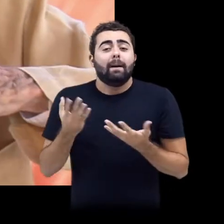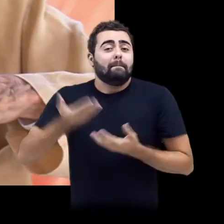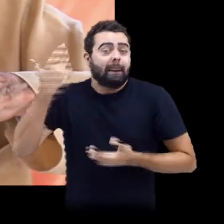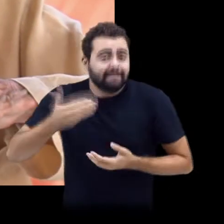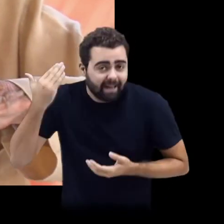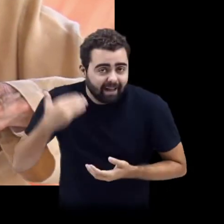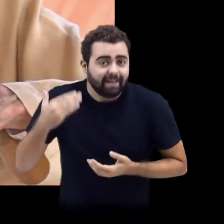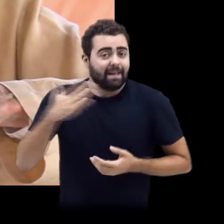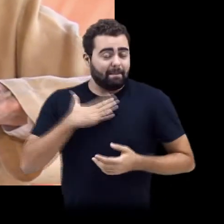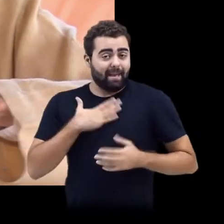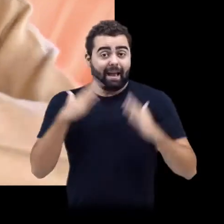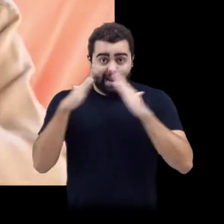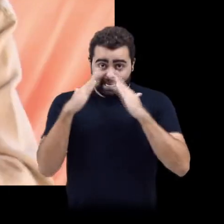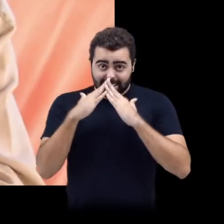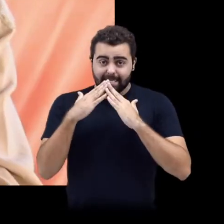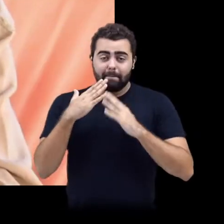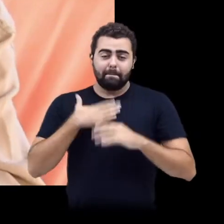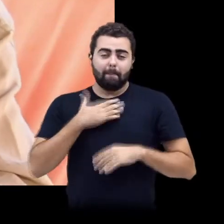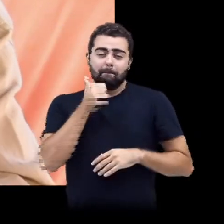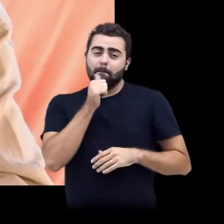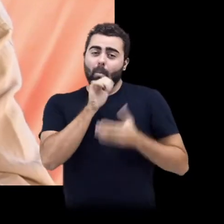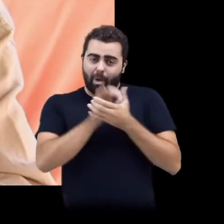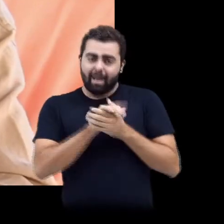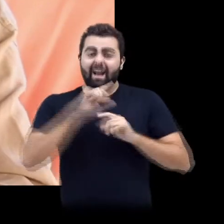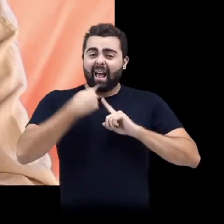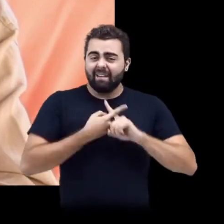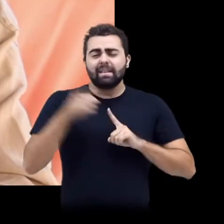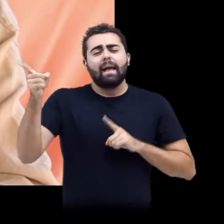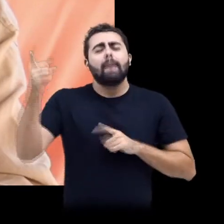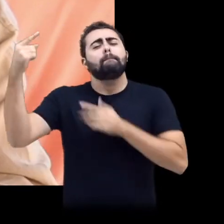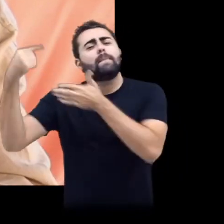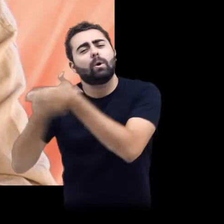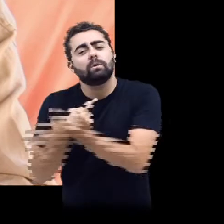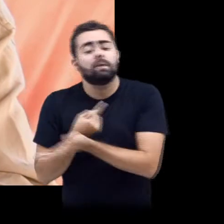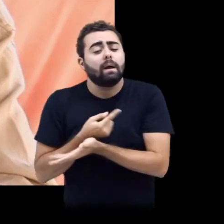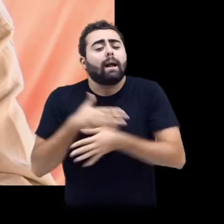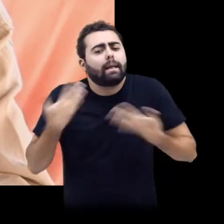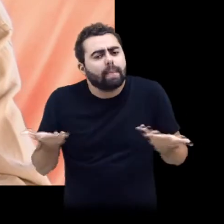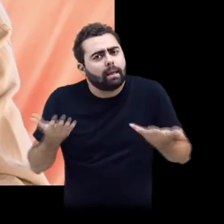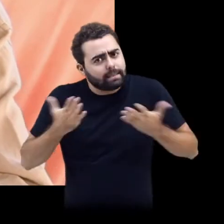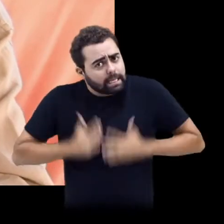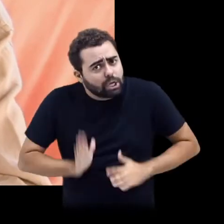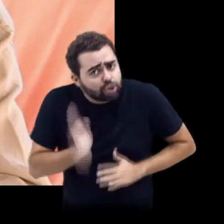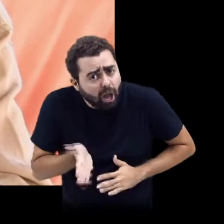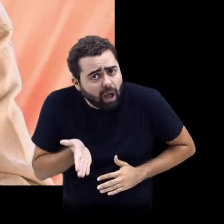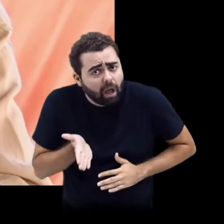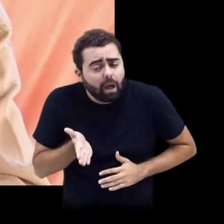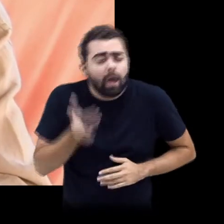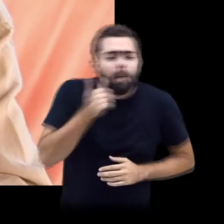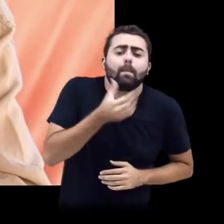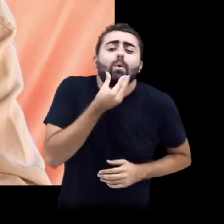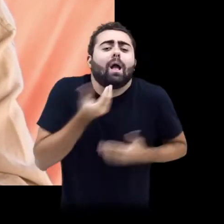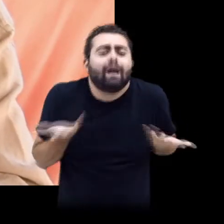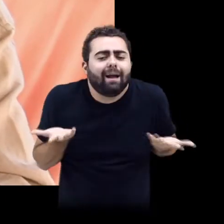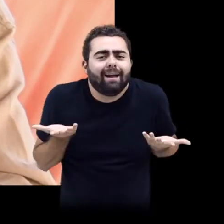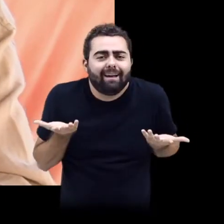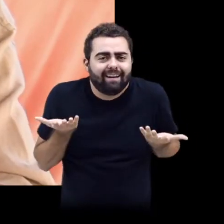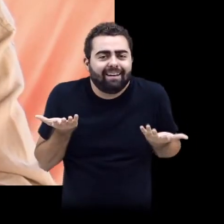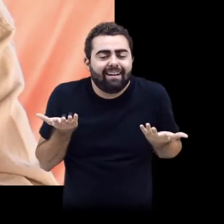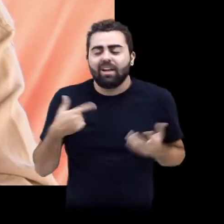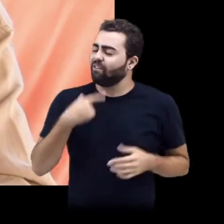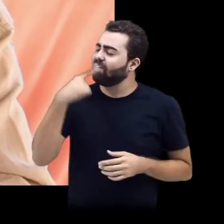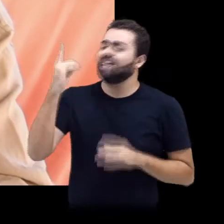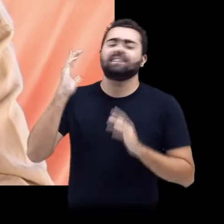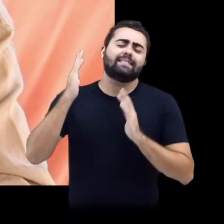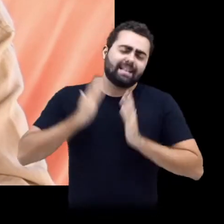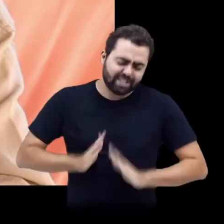mulher estava grávida. Ele estava querendo saber se tinha nascido, se era menino ou menina. Aí ele disse: nasceu, é